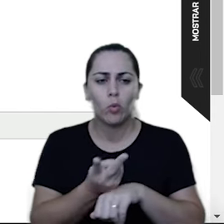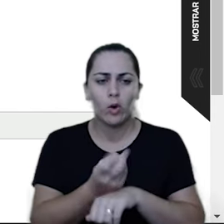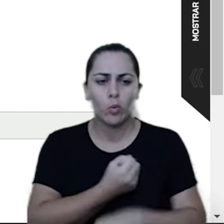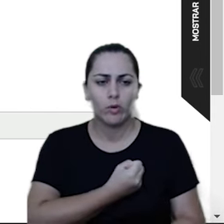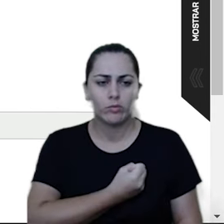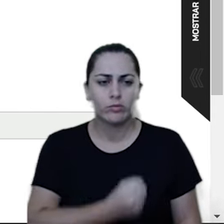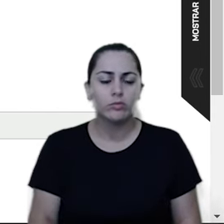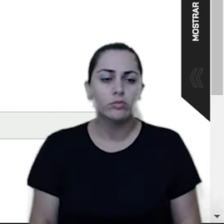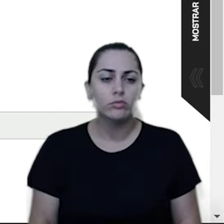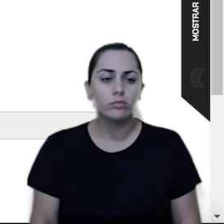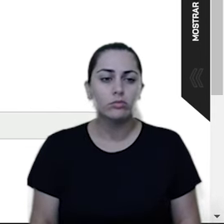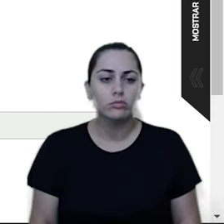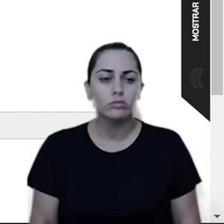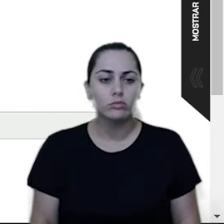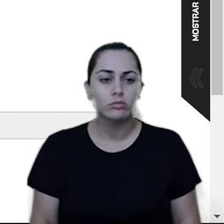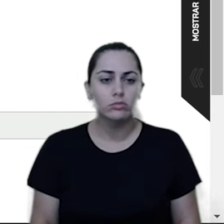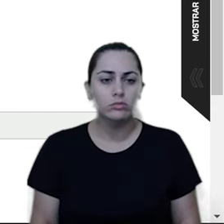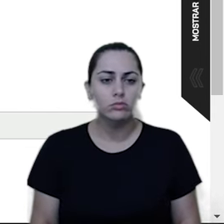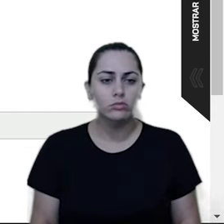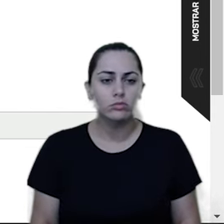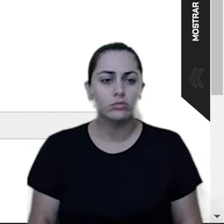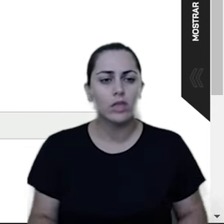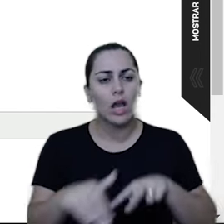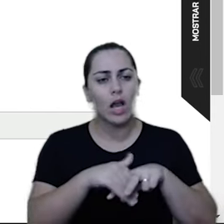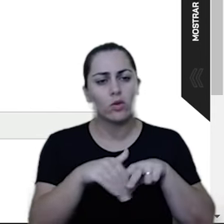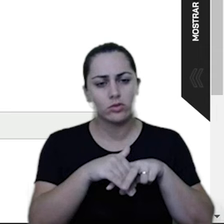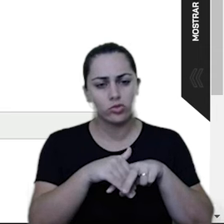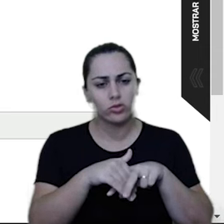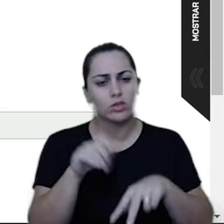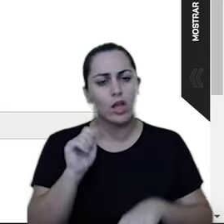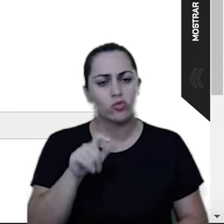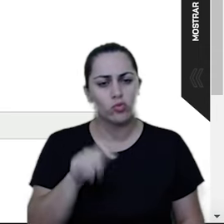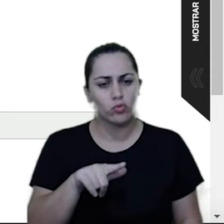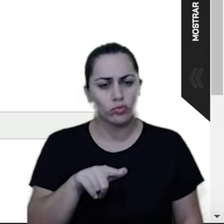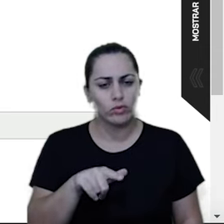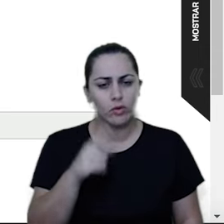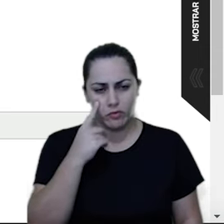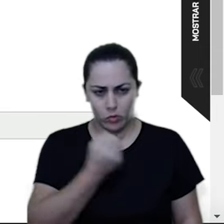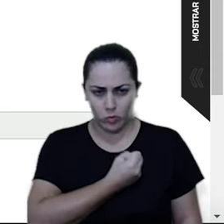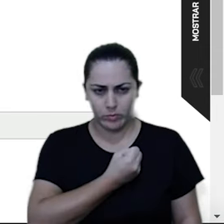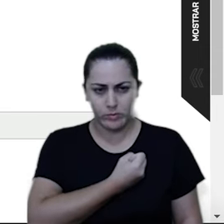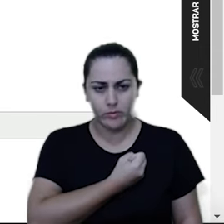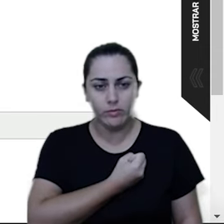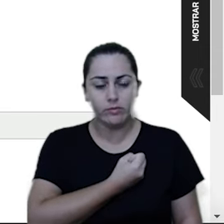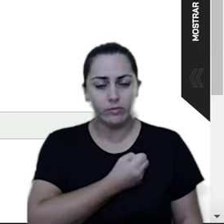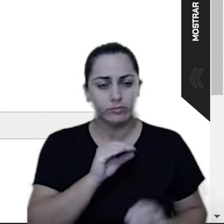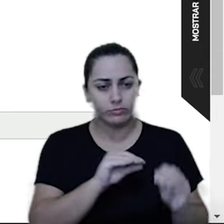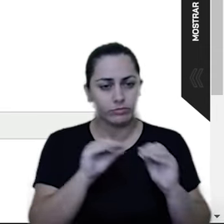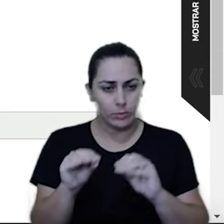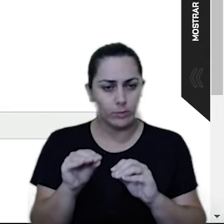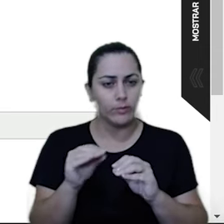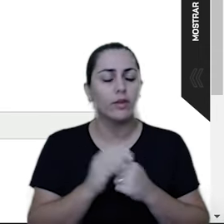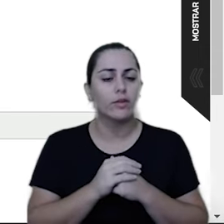mim ó calabresa ó calça jeans azul eu vou pegar e vou colocar esse número aqui que ele vai ir lá